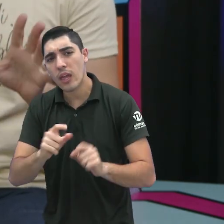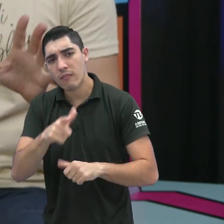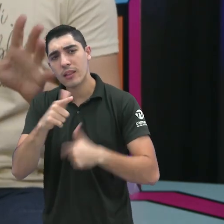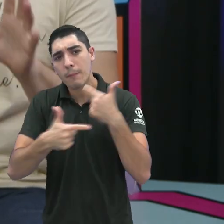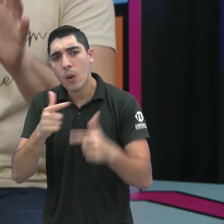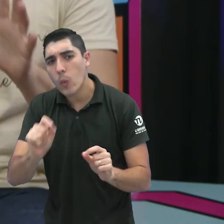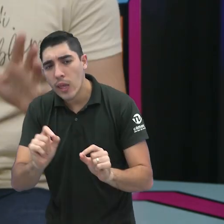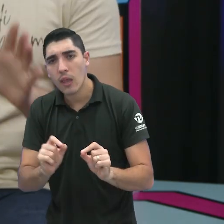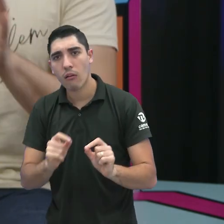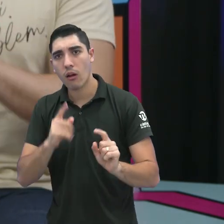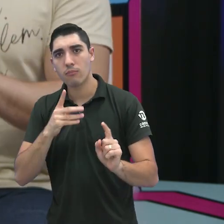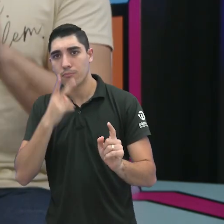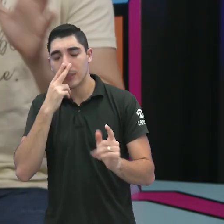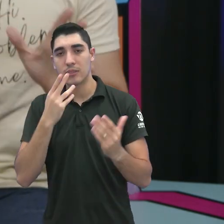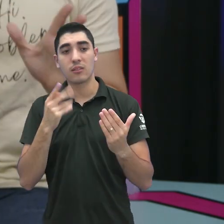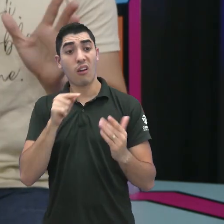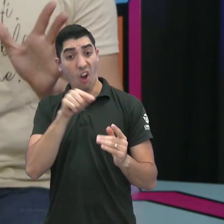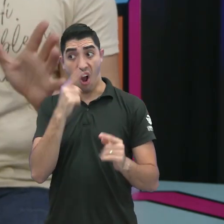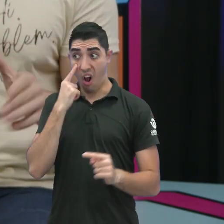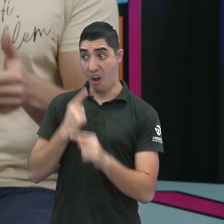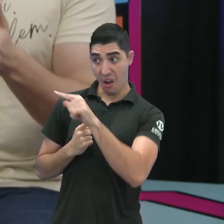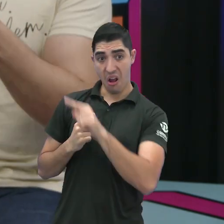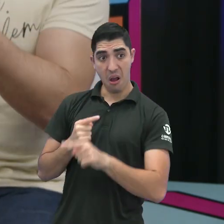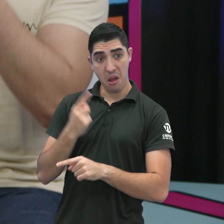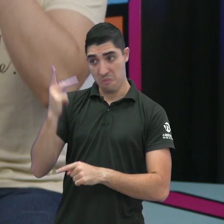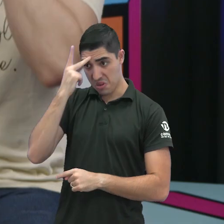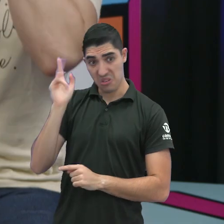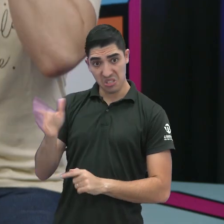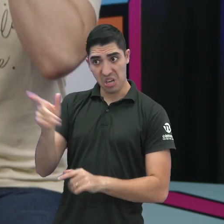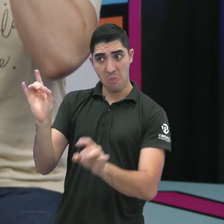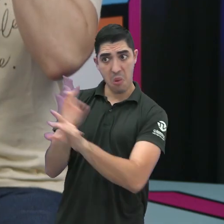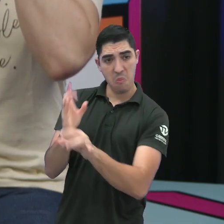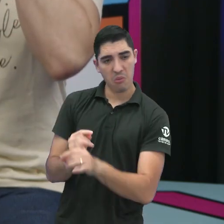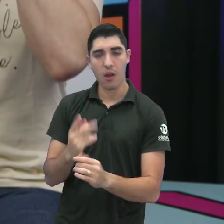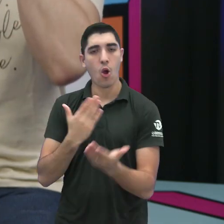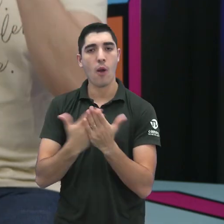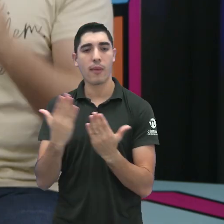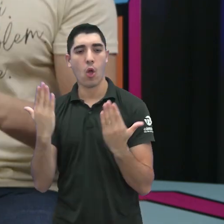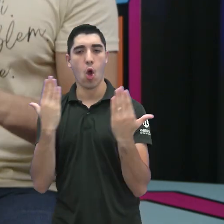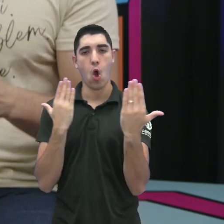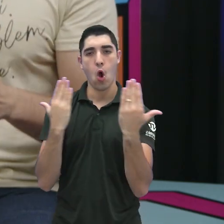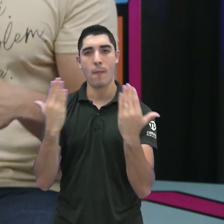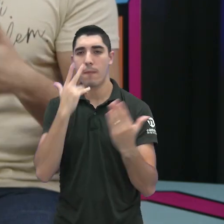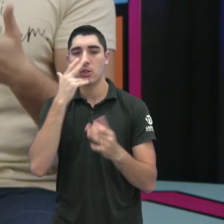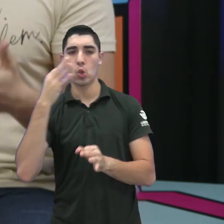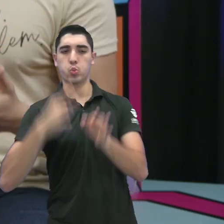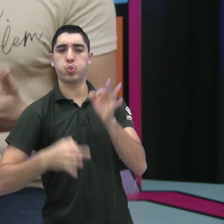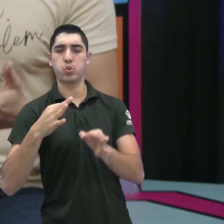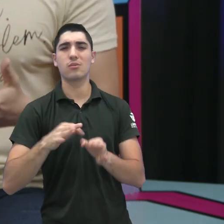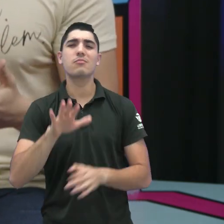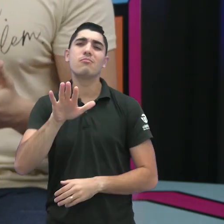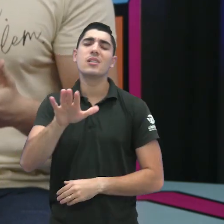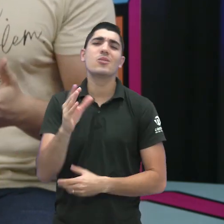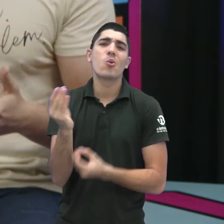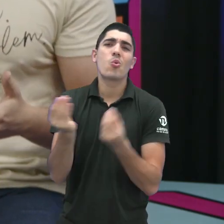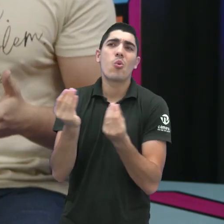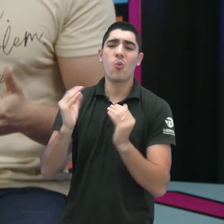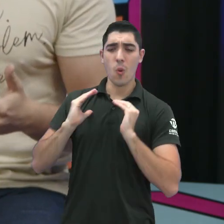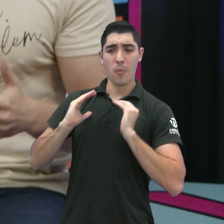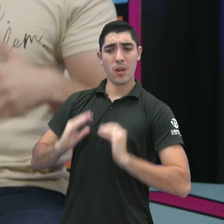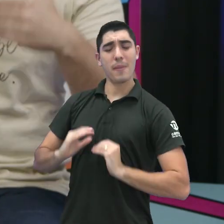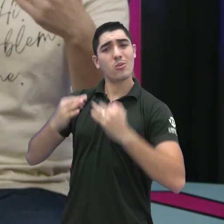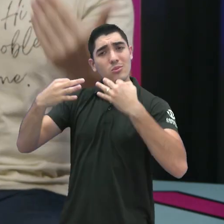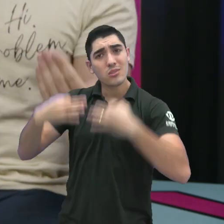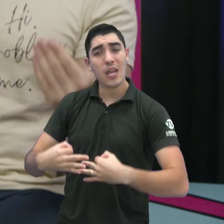tudo que existe, é comparar uma pessoa Muito com a ruim. outra. E aí, Eliana, como é que seria então assim uma conduta legal para as